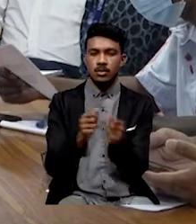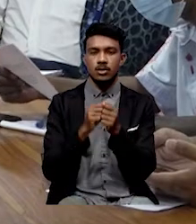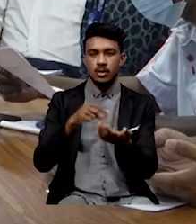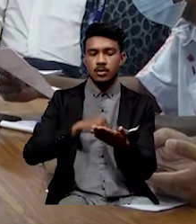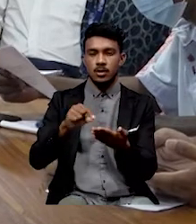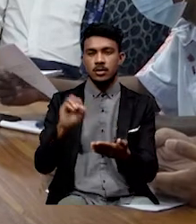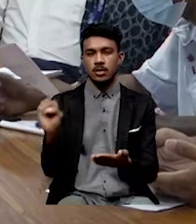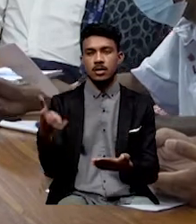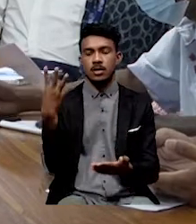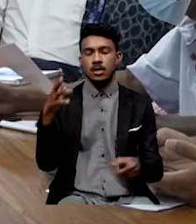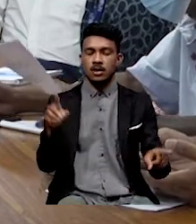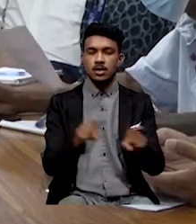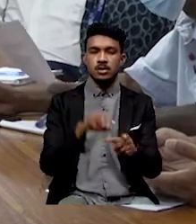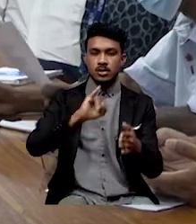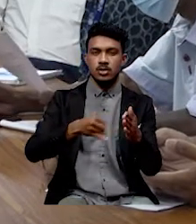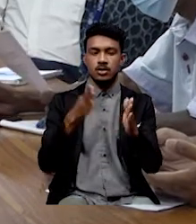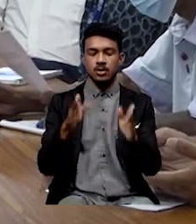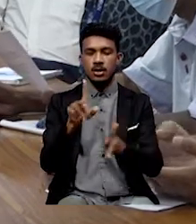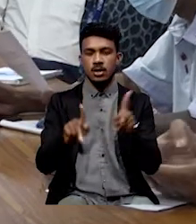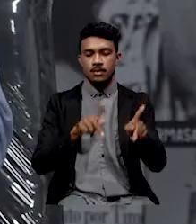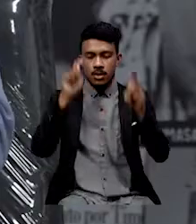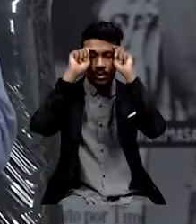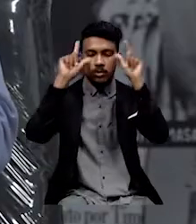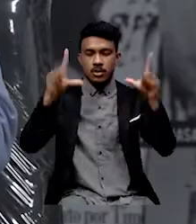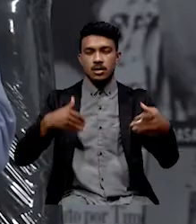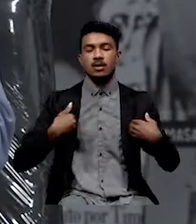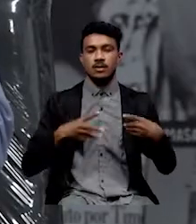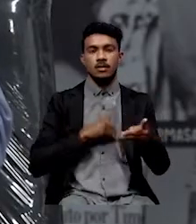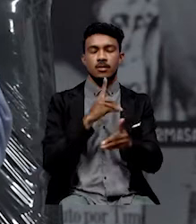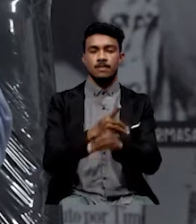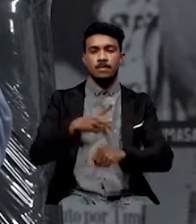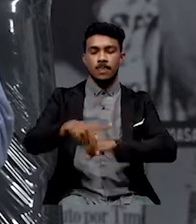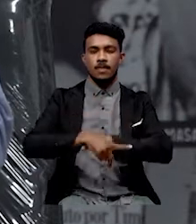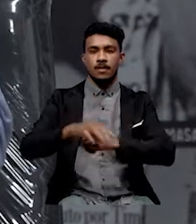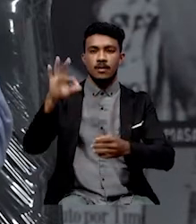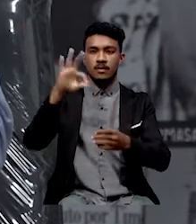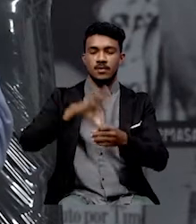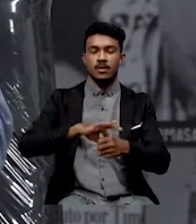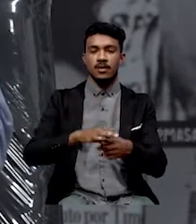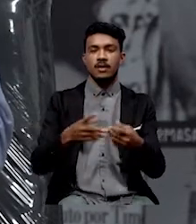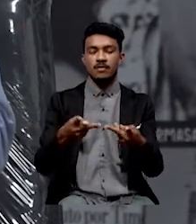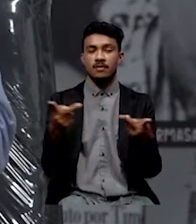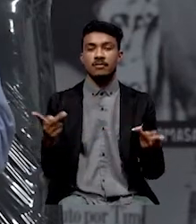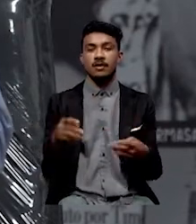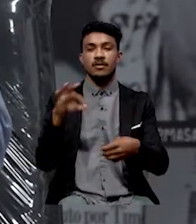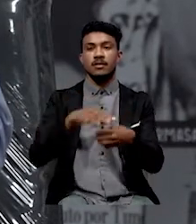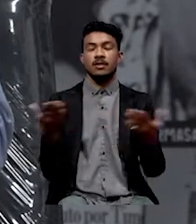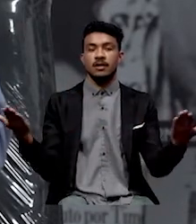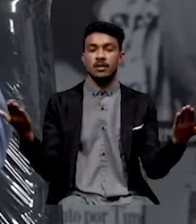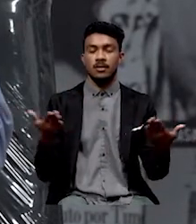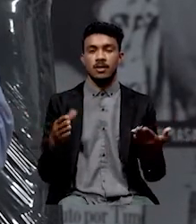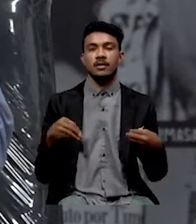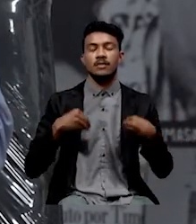anessa jornalista no dar cidadão Timor-Leste e a direito civil política a tu vota e eleição nebedeit no e a direito a tu hato ni